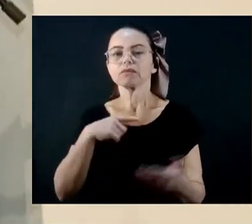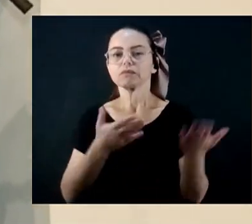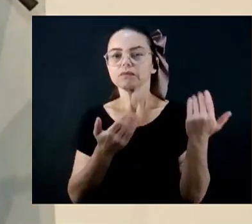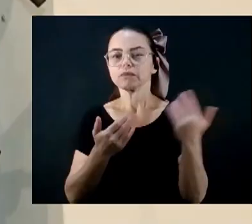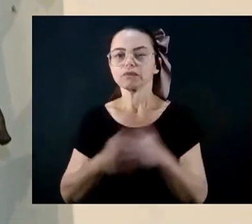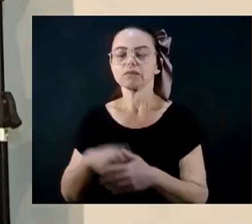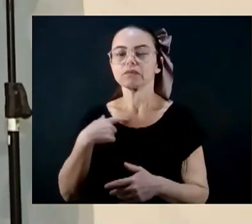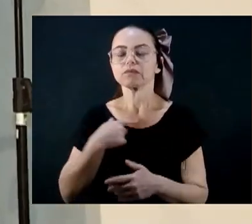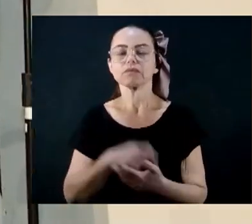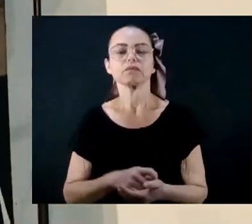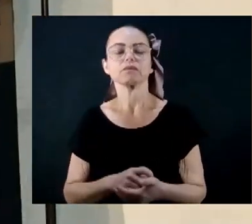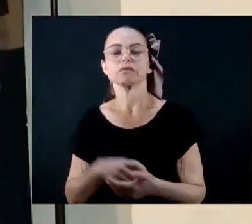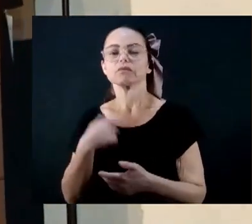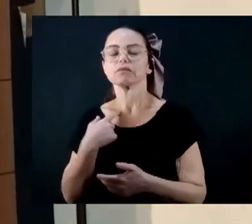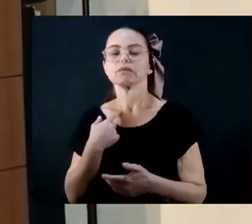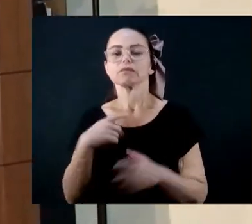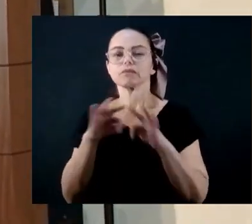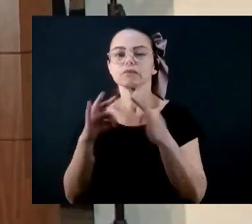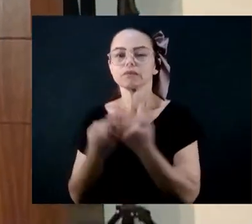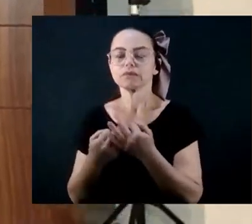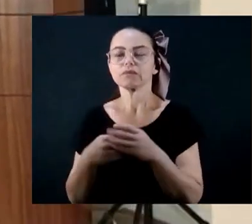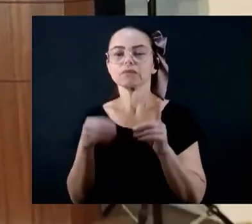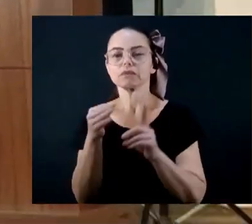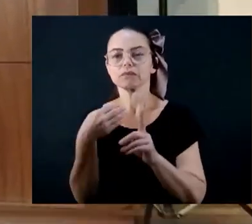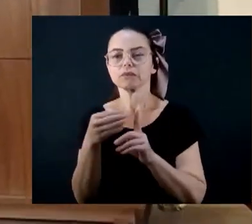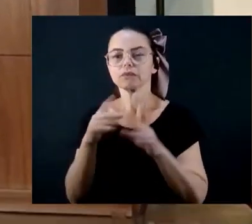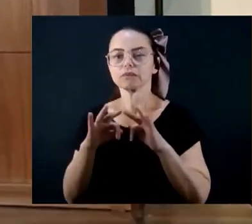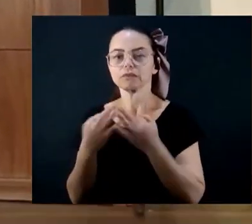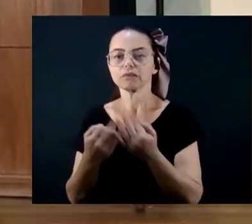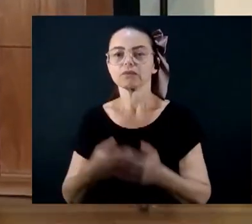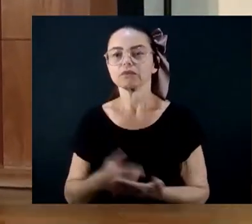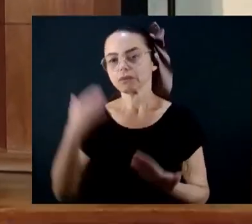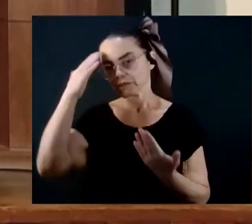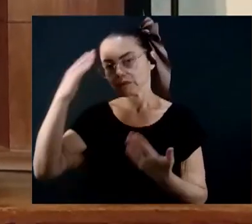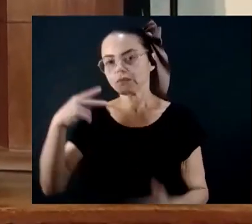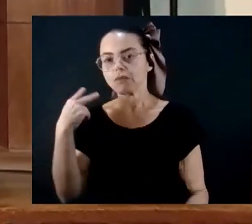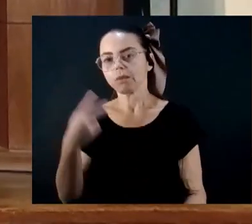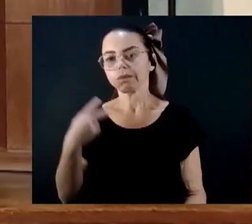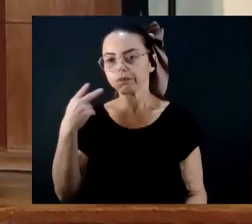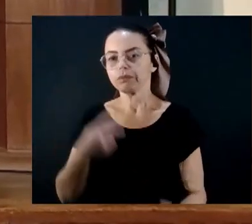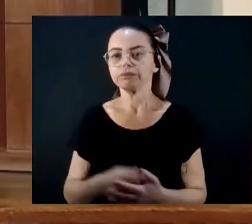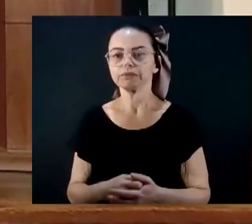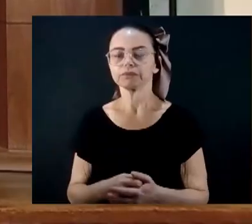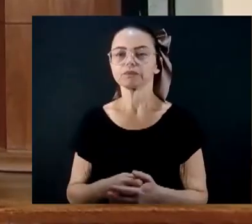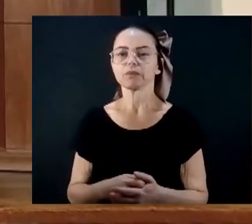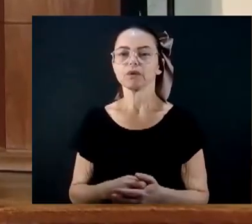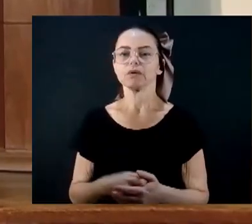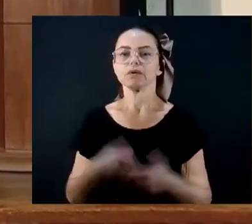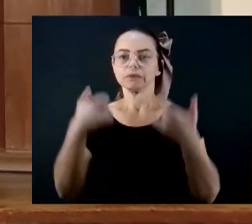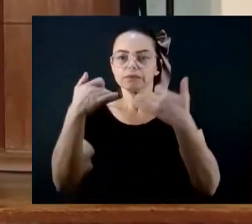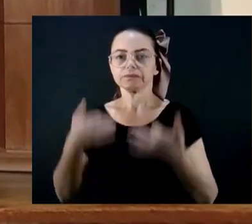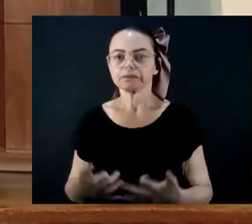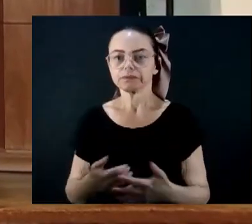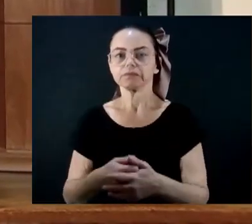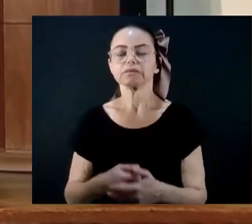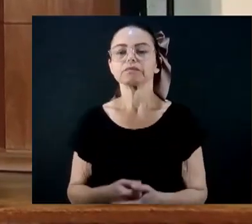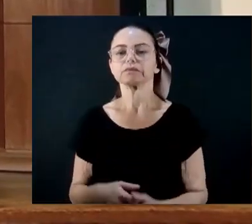situação de vulnerabilidade. Agradecer ao vereador, que nem ele falou, aparenta